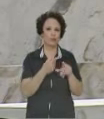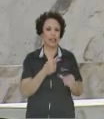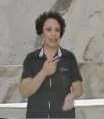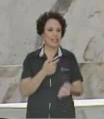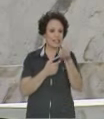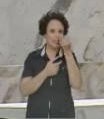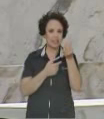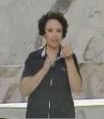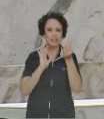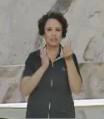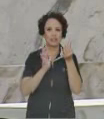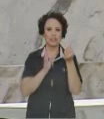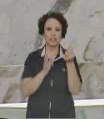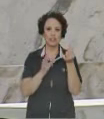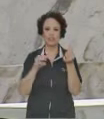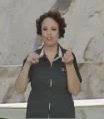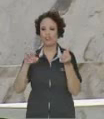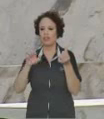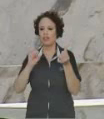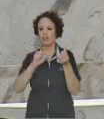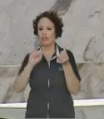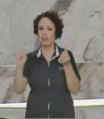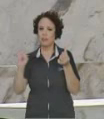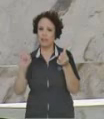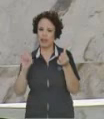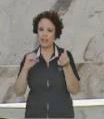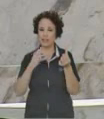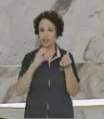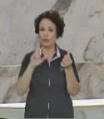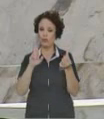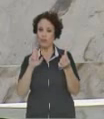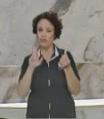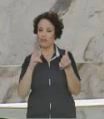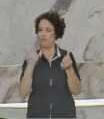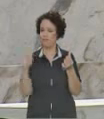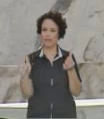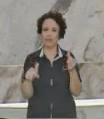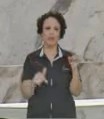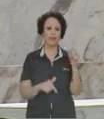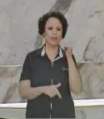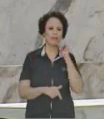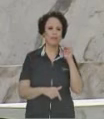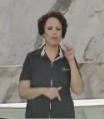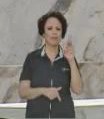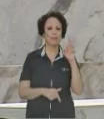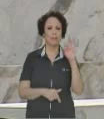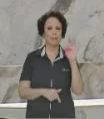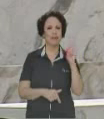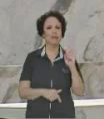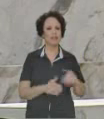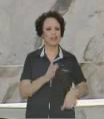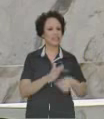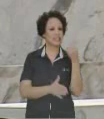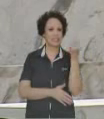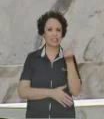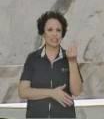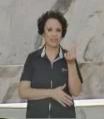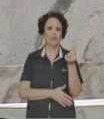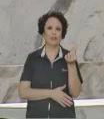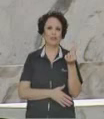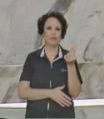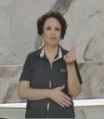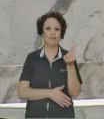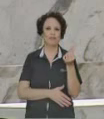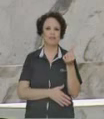campeão nem messi e cristiano ronaldo tem ea nossa marta é possui conquistado com lágrimas e